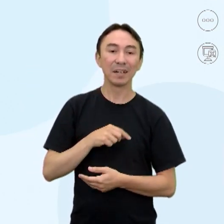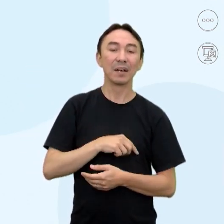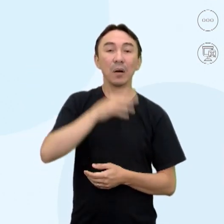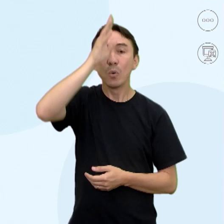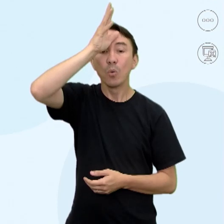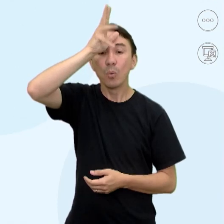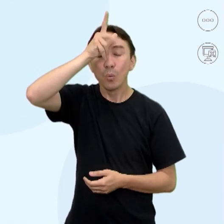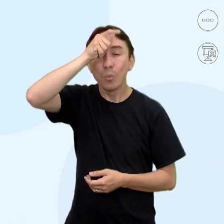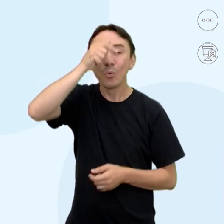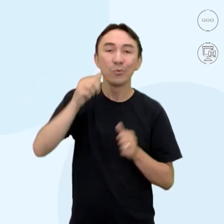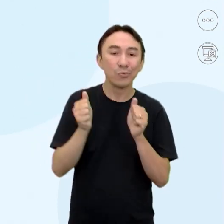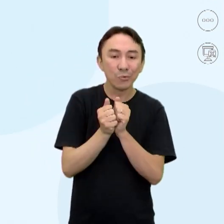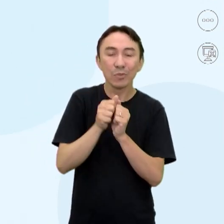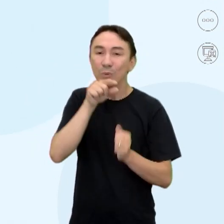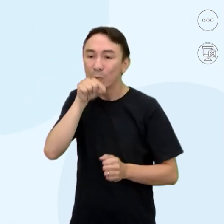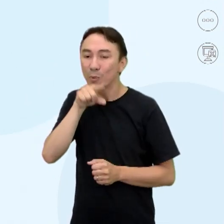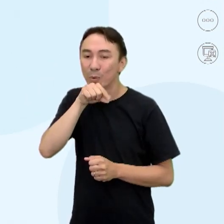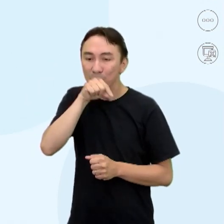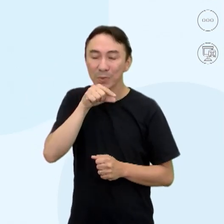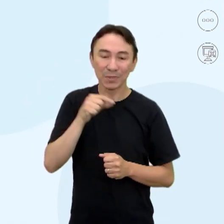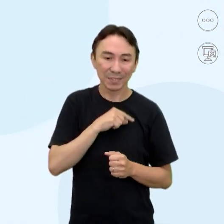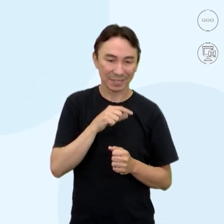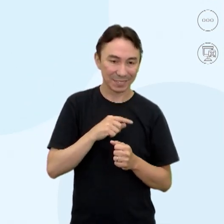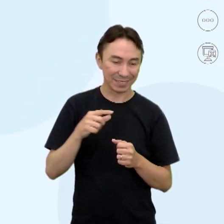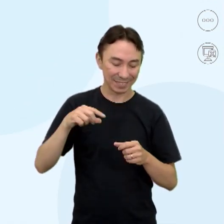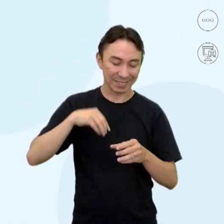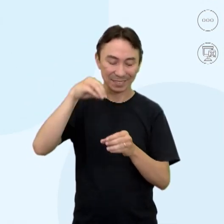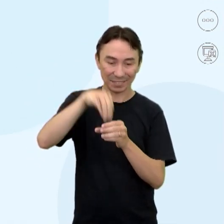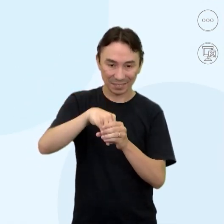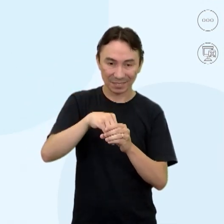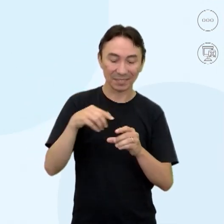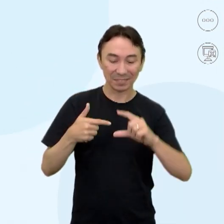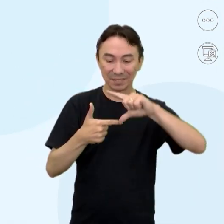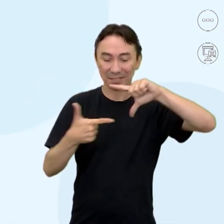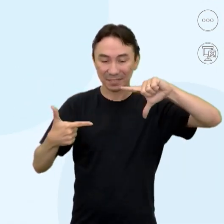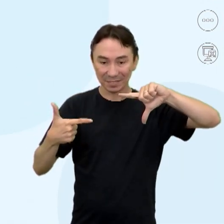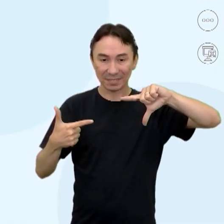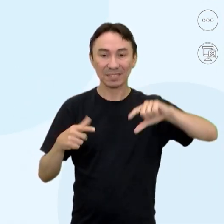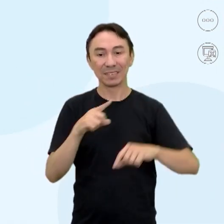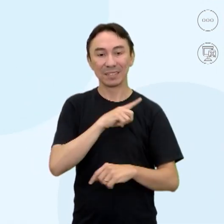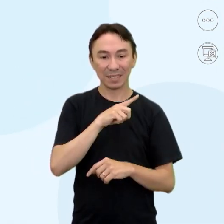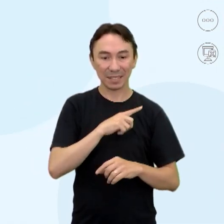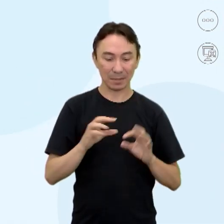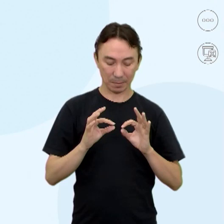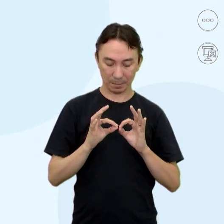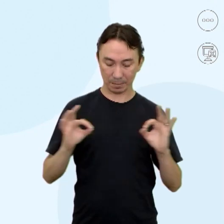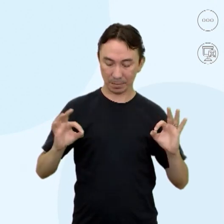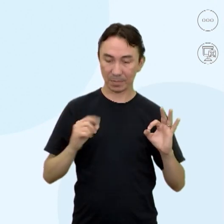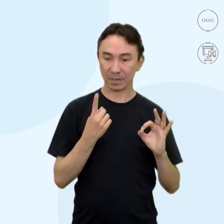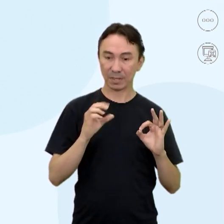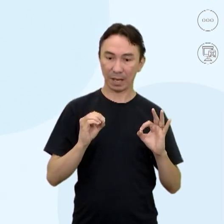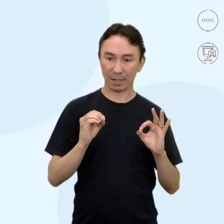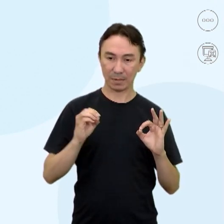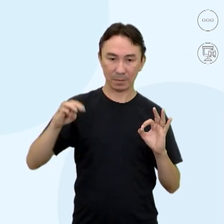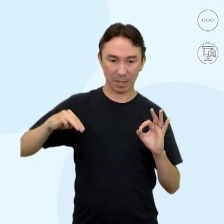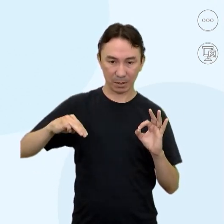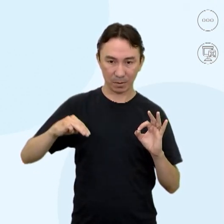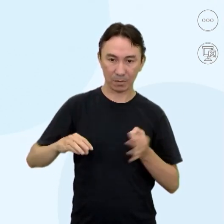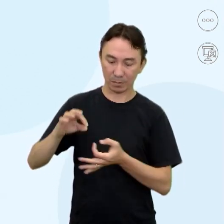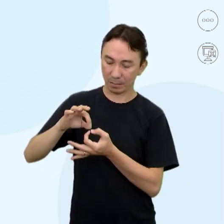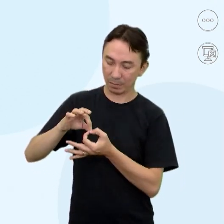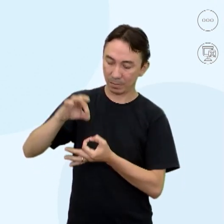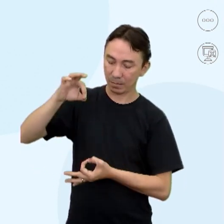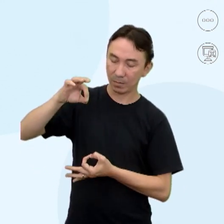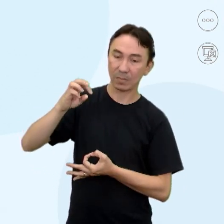pintinhos dentro desse retângulo aí. E este retângulo tem aí uma base de 10 metros e uma altura de 3 metros,